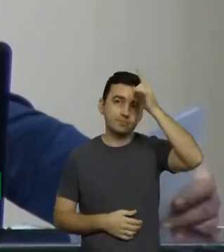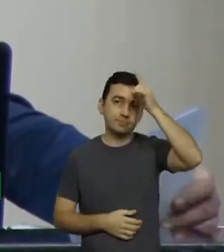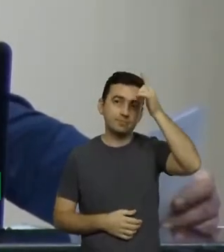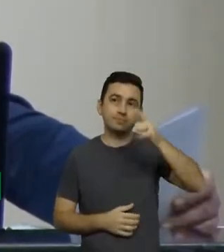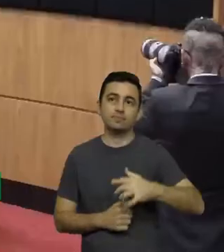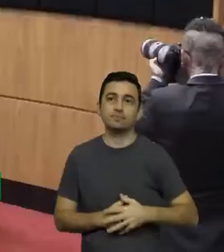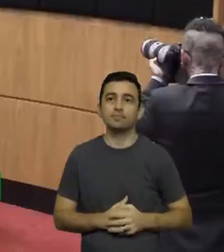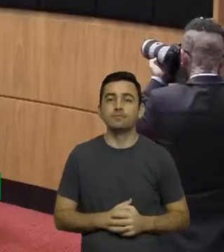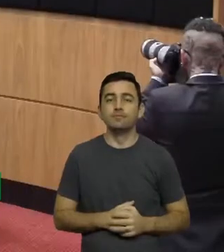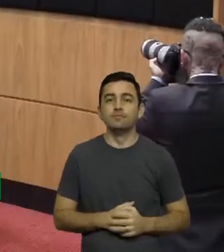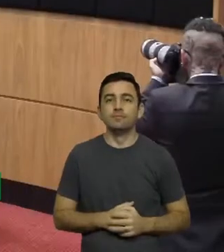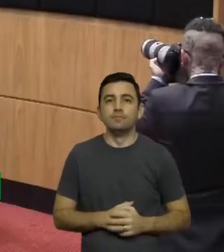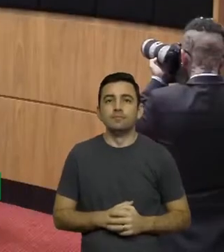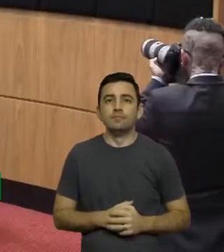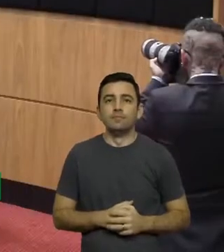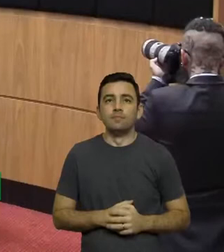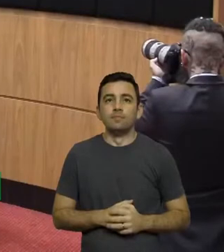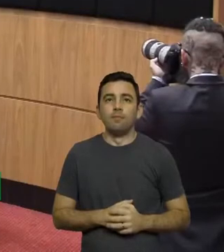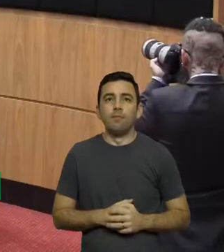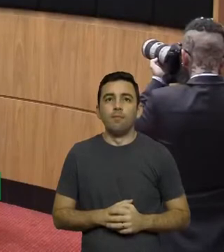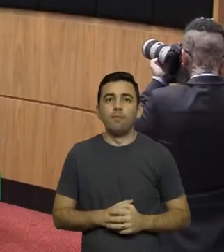Lima.